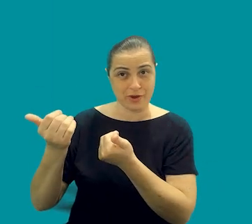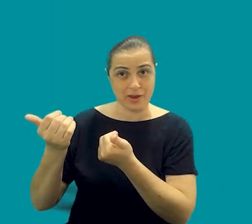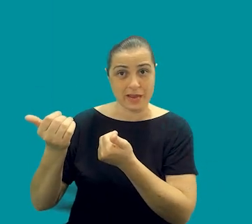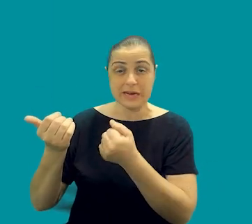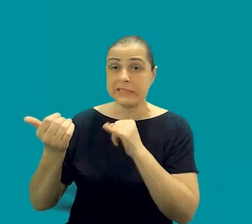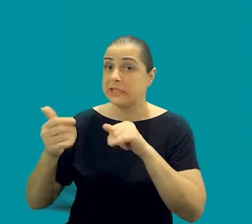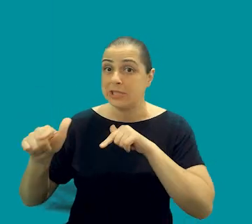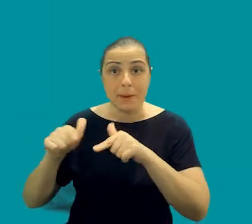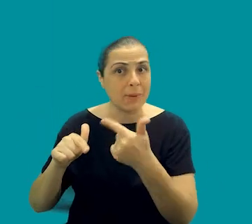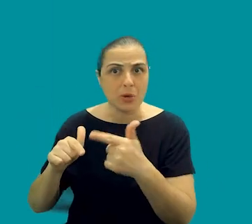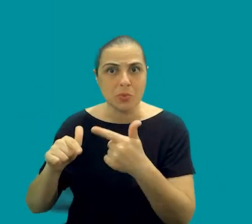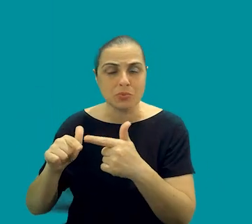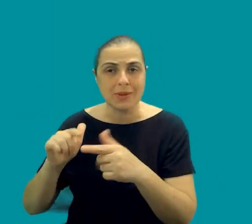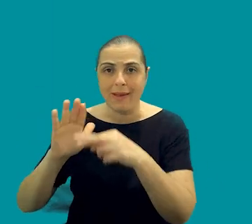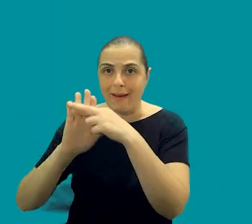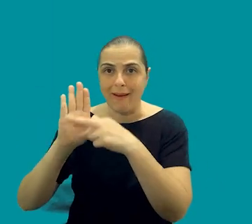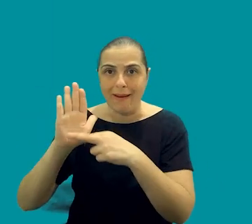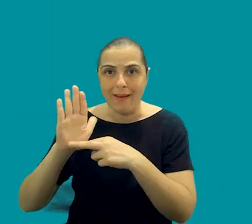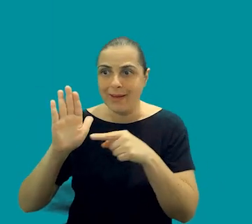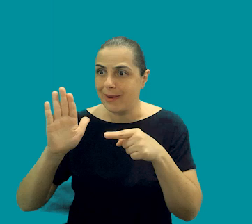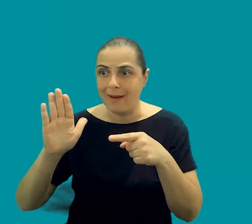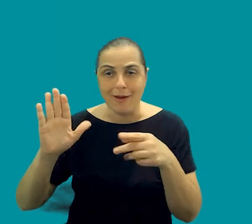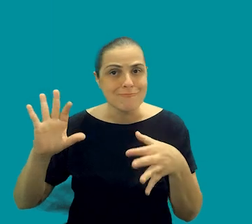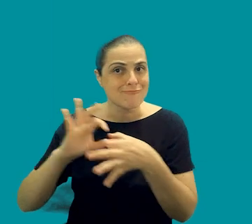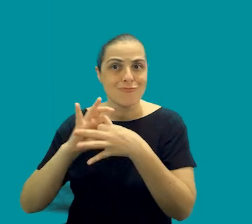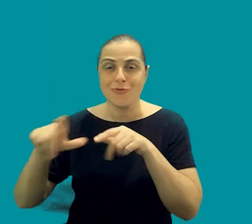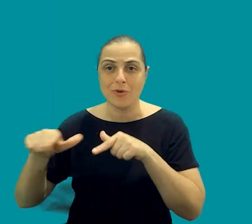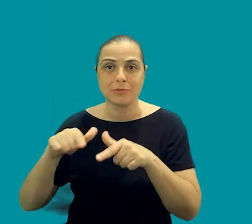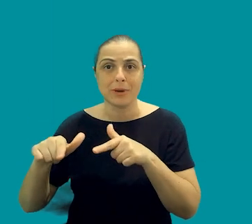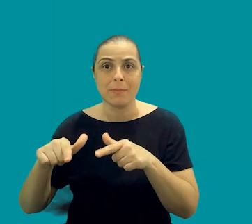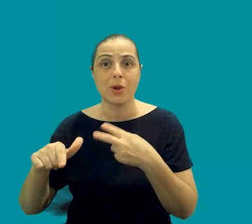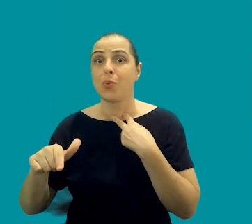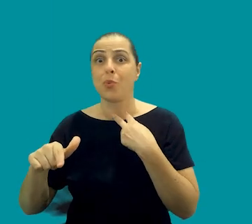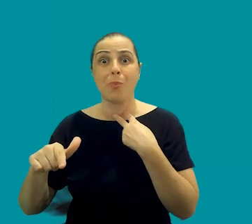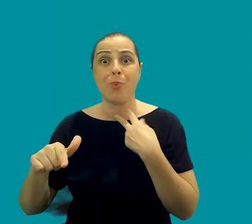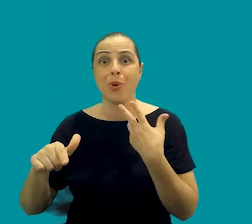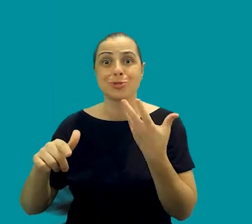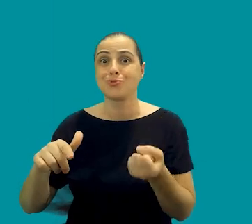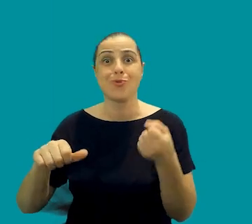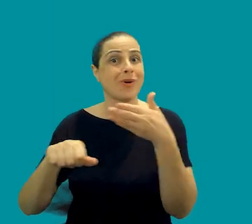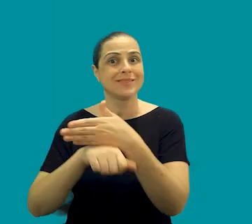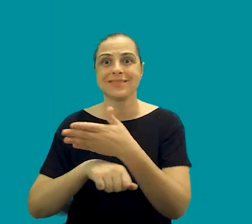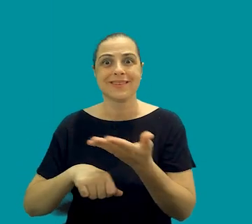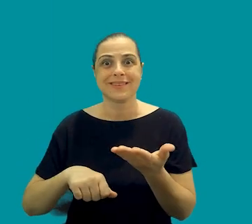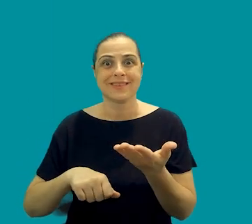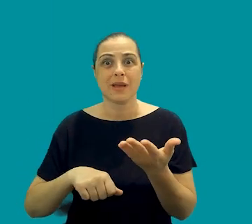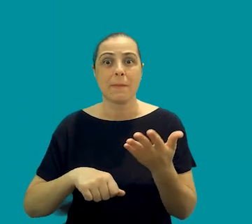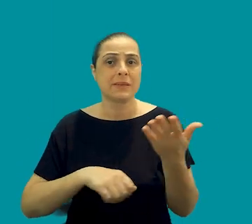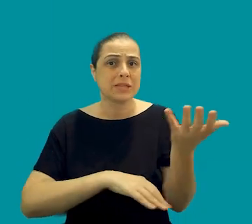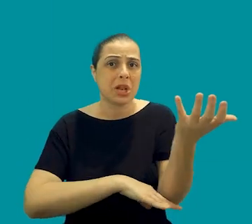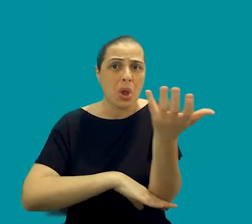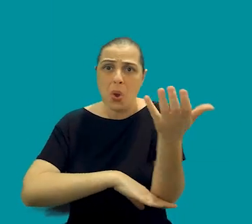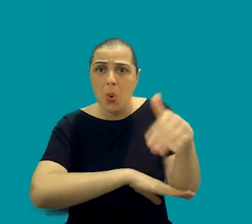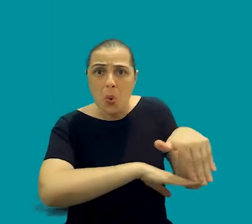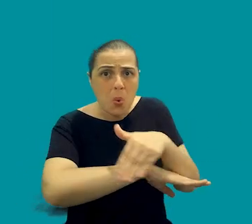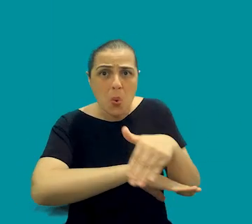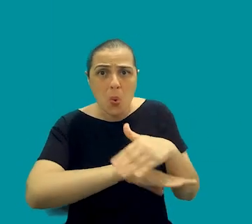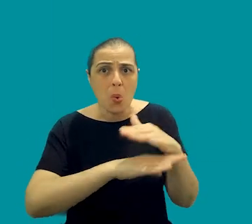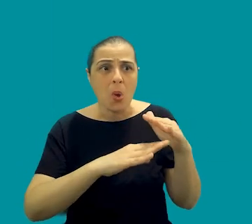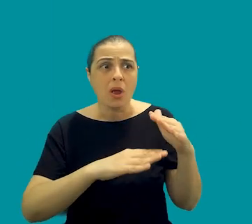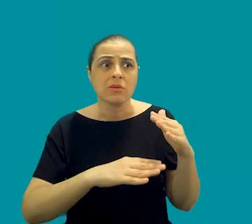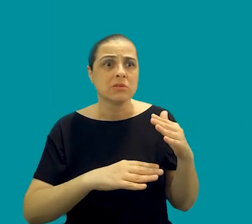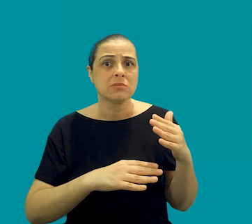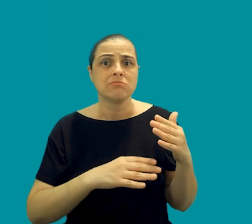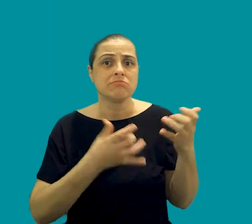rua, centro de acolhida, que não é o perfil desse jovem, porque é um perfil geralmente de morador de rua, e não é o caso desses jovens,